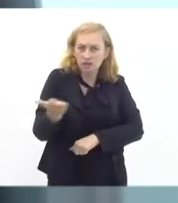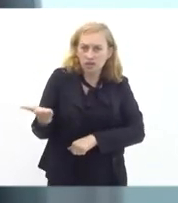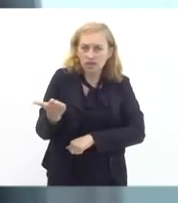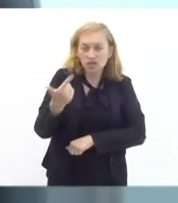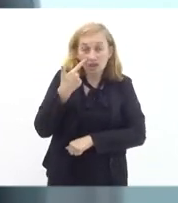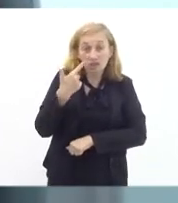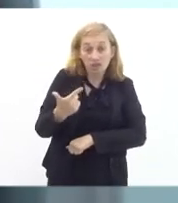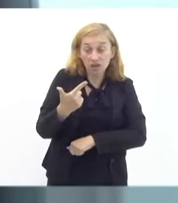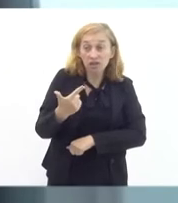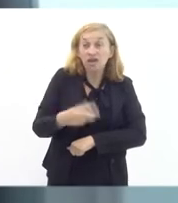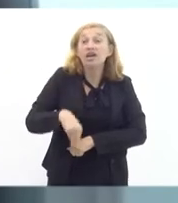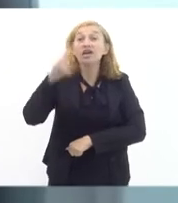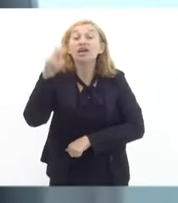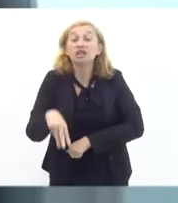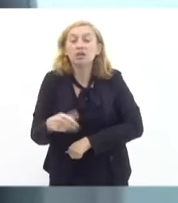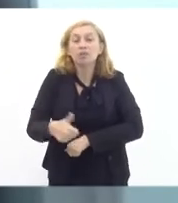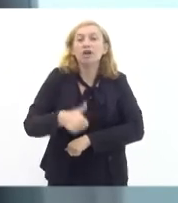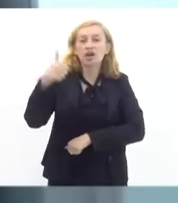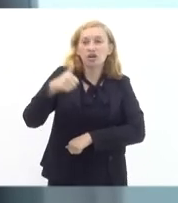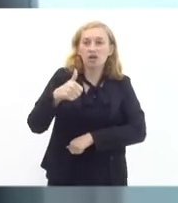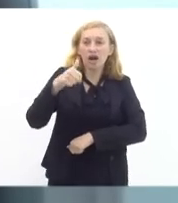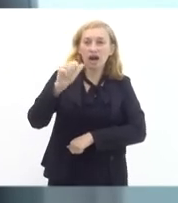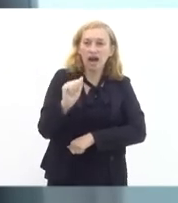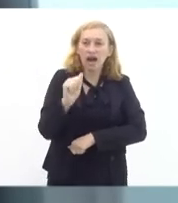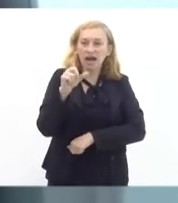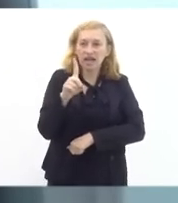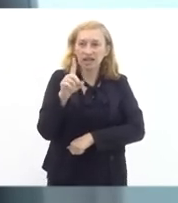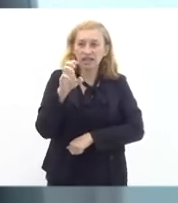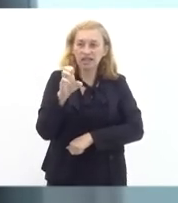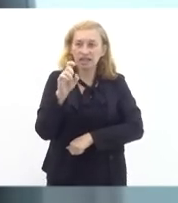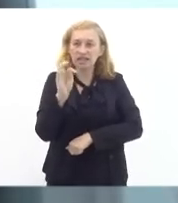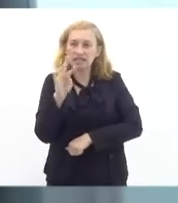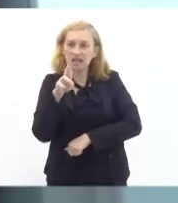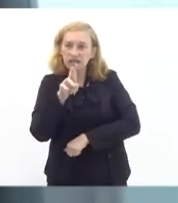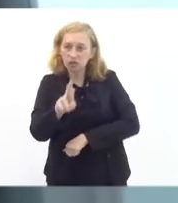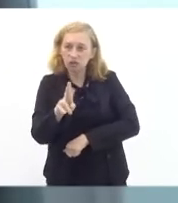credenciando quem são os adestradores que atuam na nossa cidade. Né?